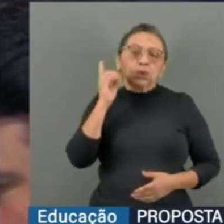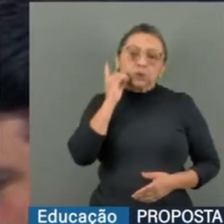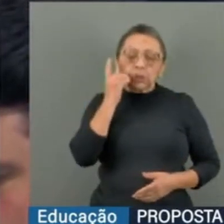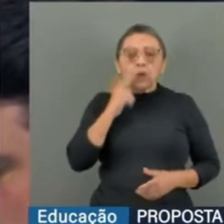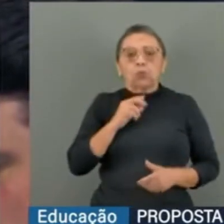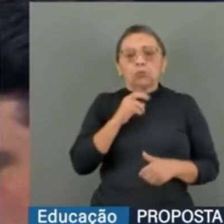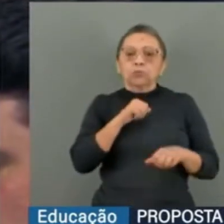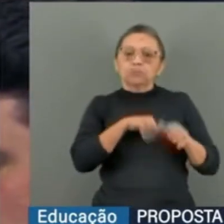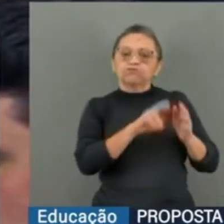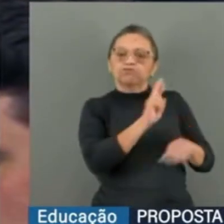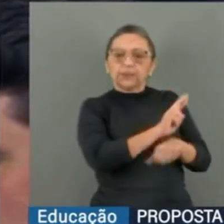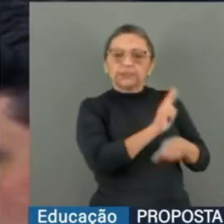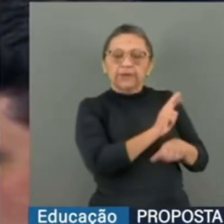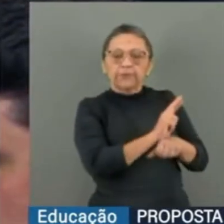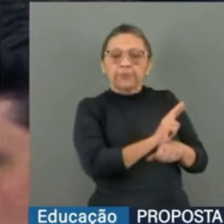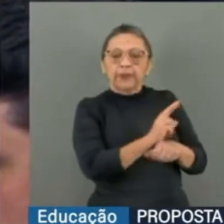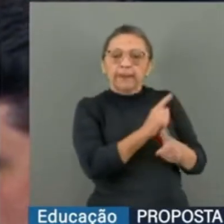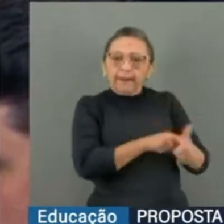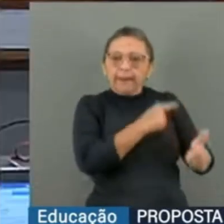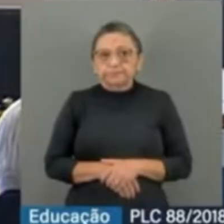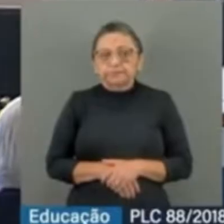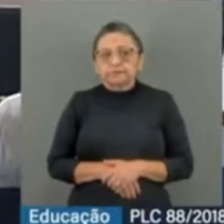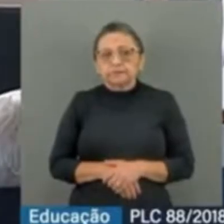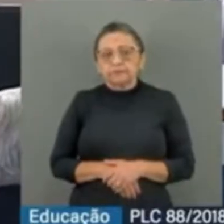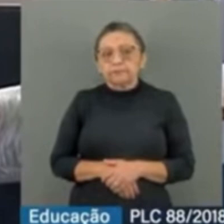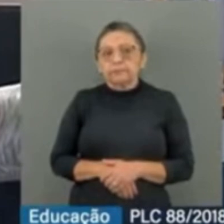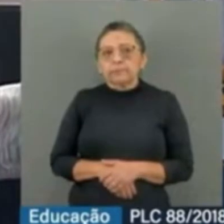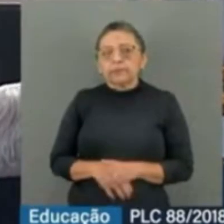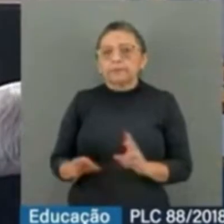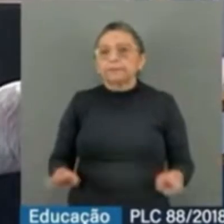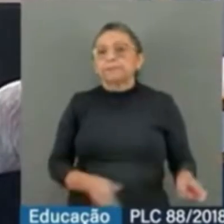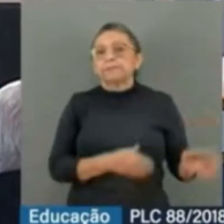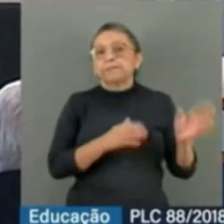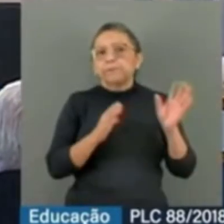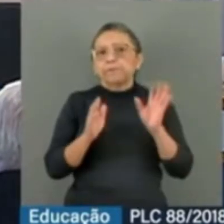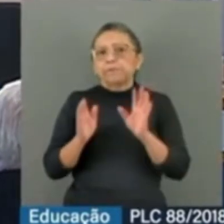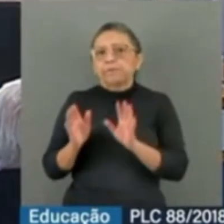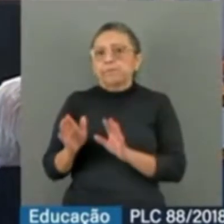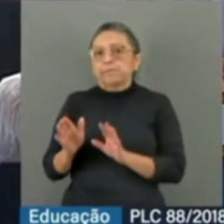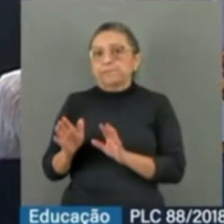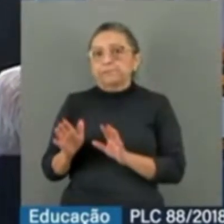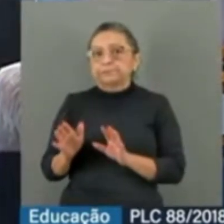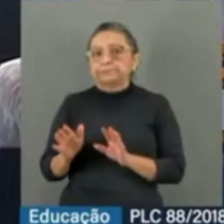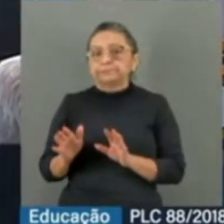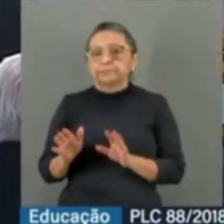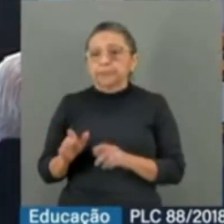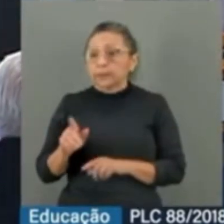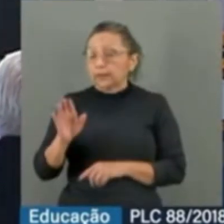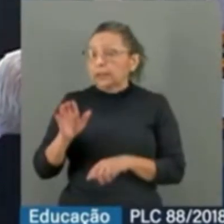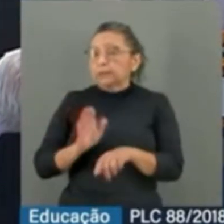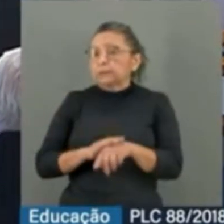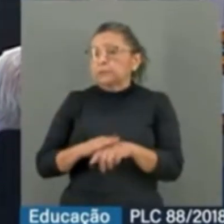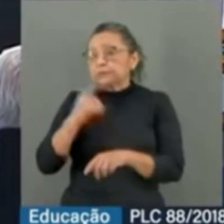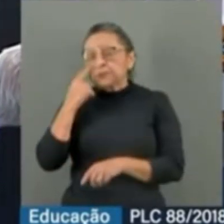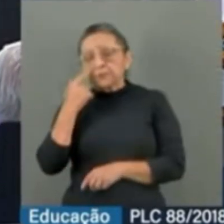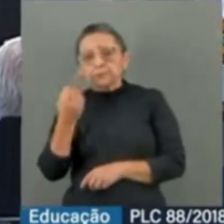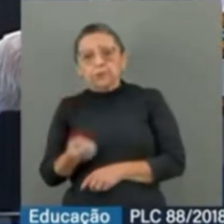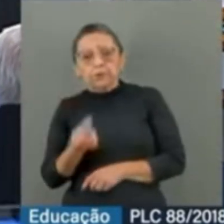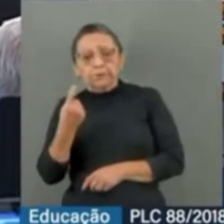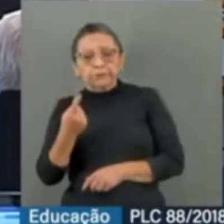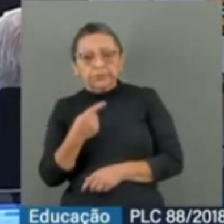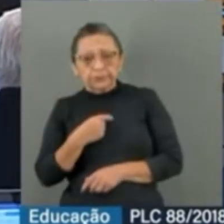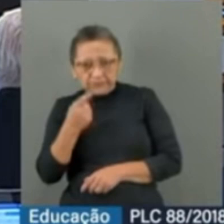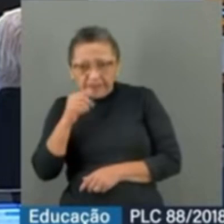os meus questionamentos e as minhas observações. Com relação a tomar a Constituição como